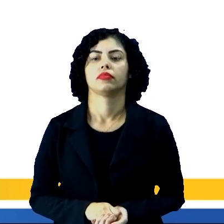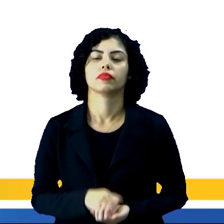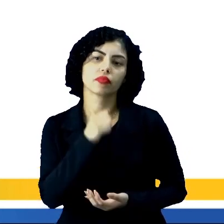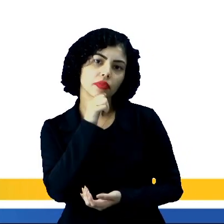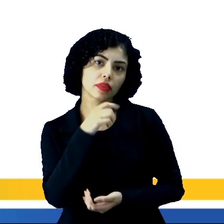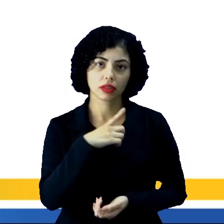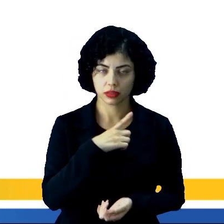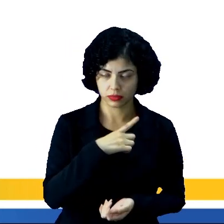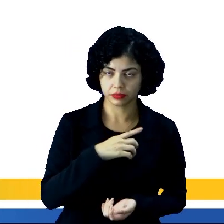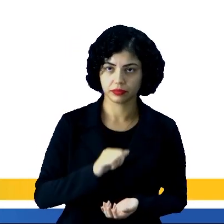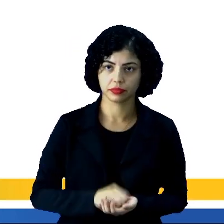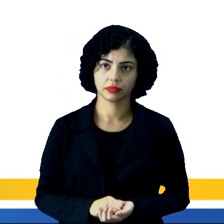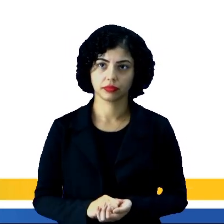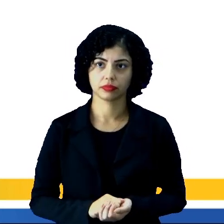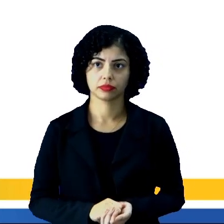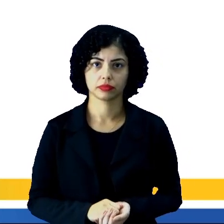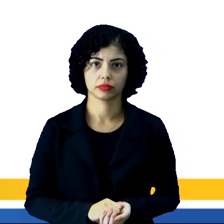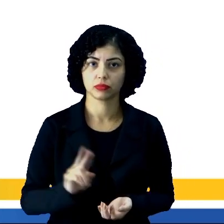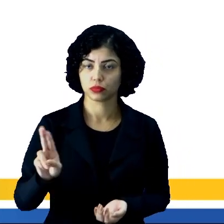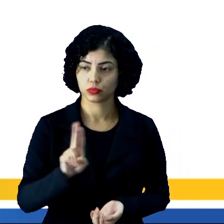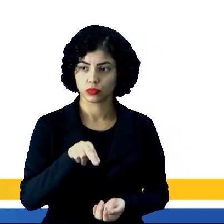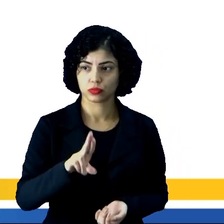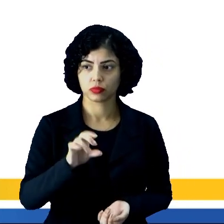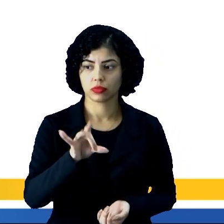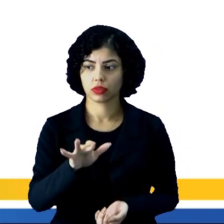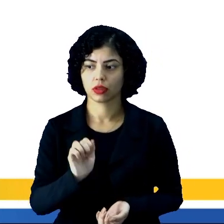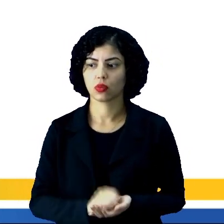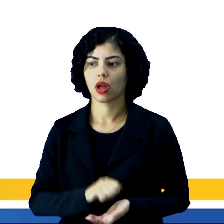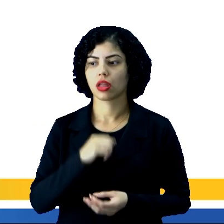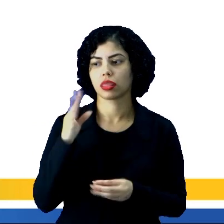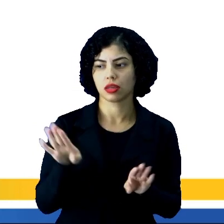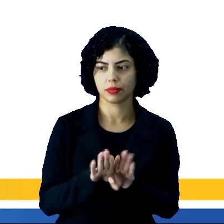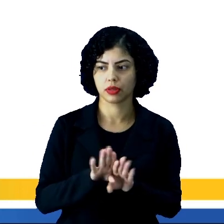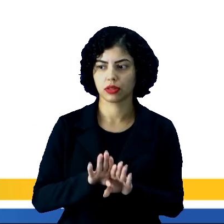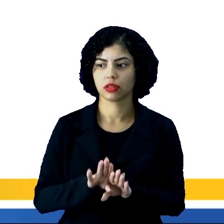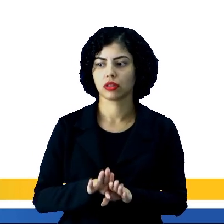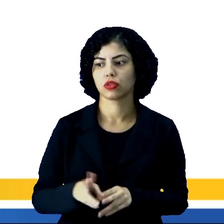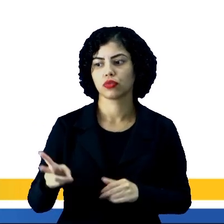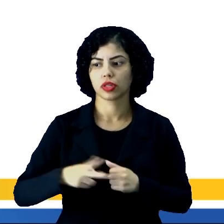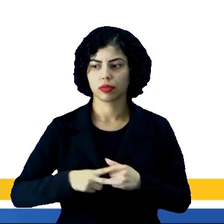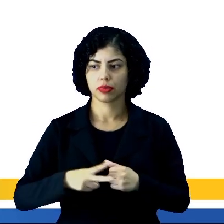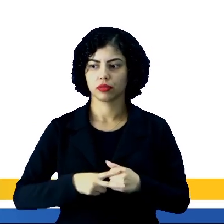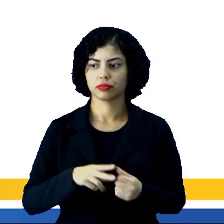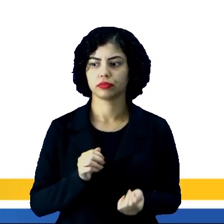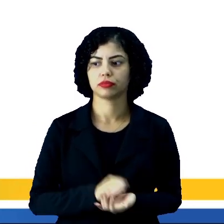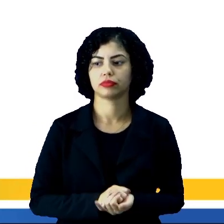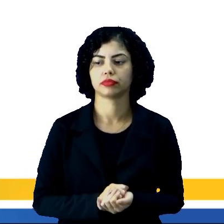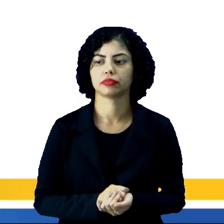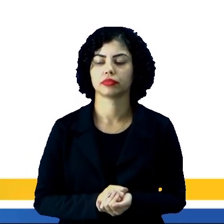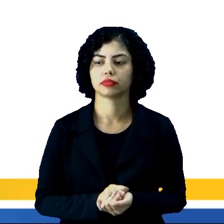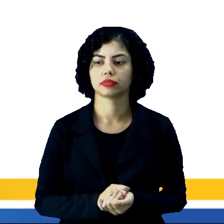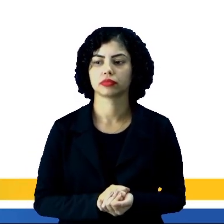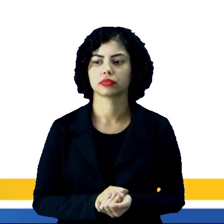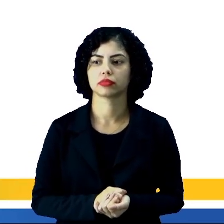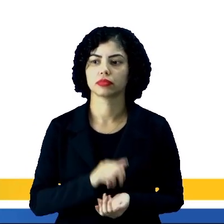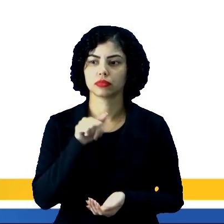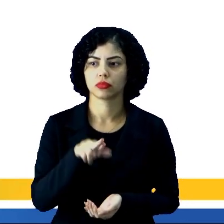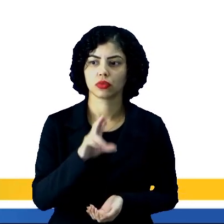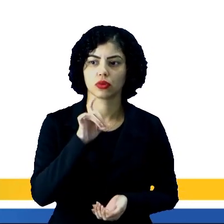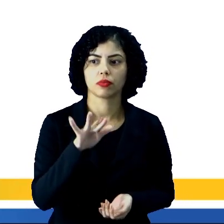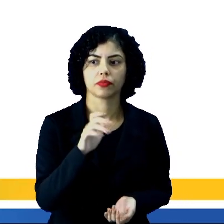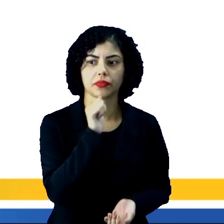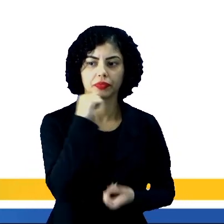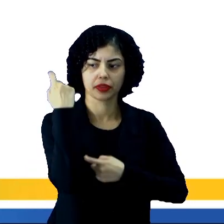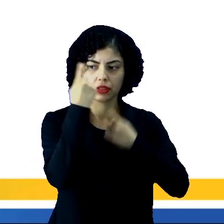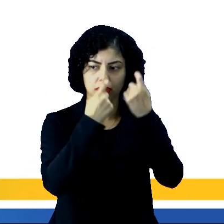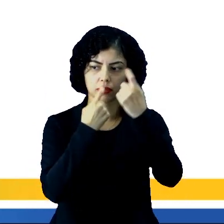aí Temos tanto predicado nominal quanto o verbal né então o nominal né